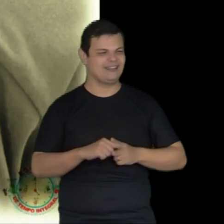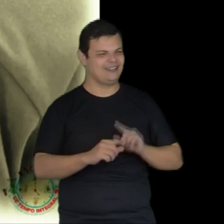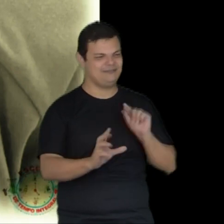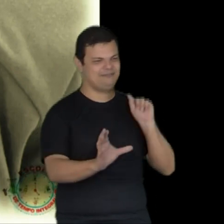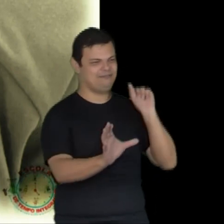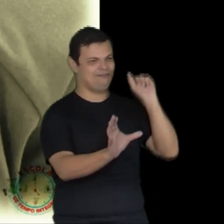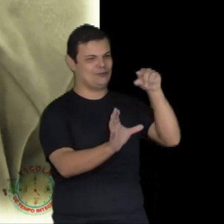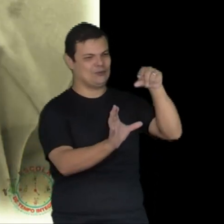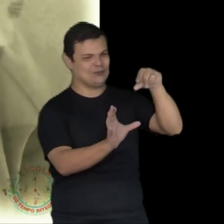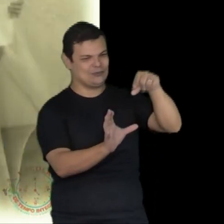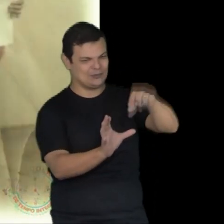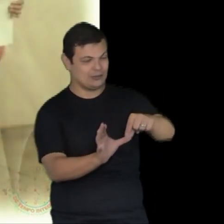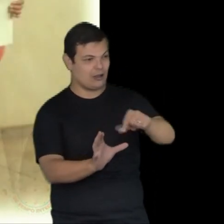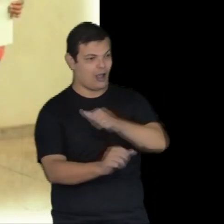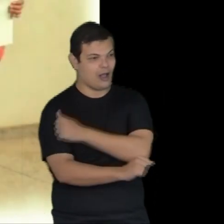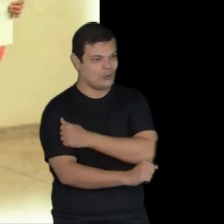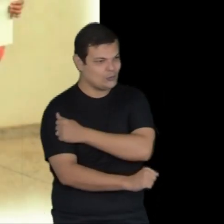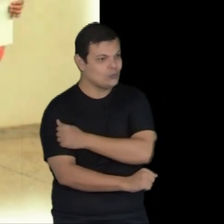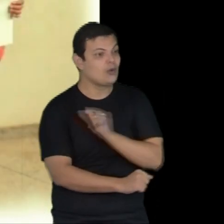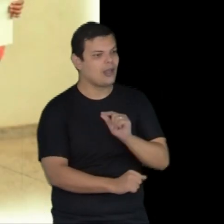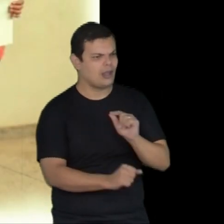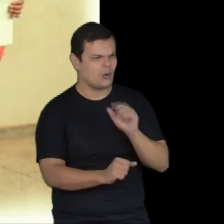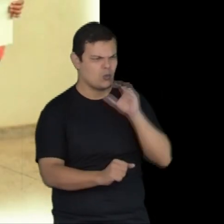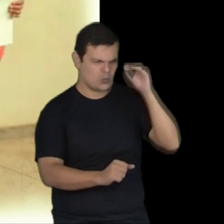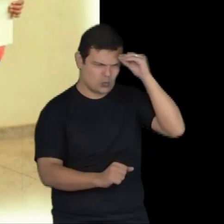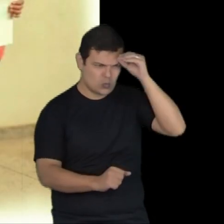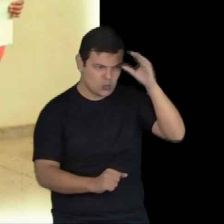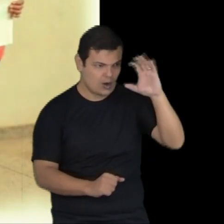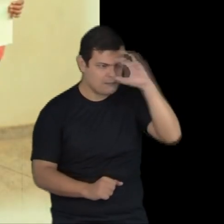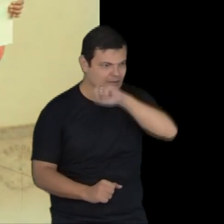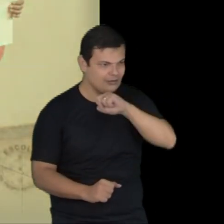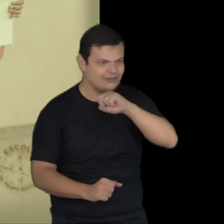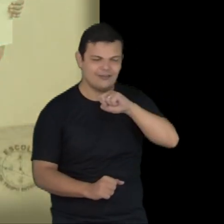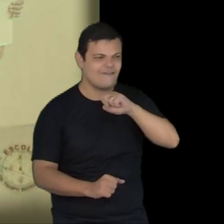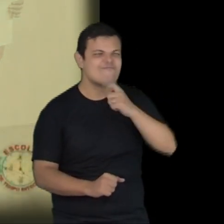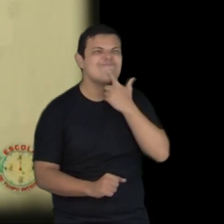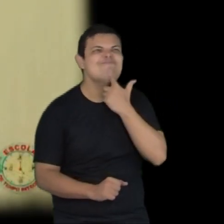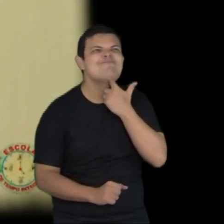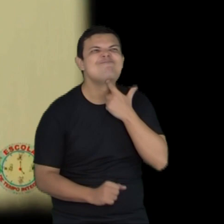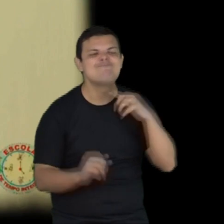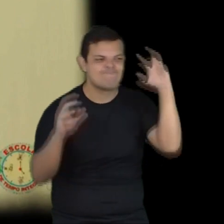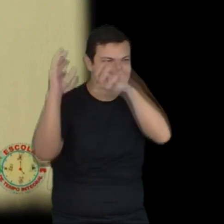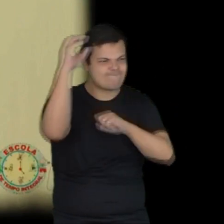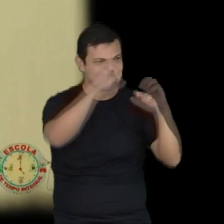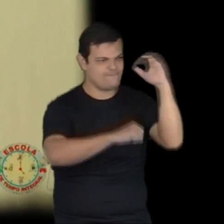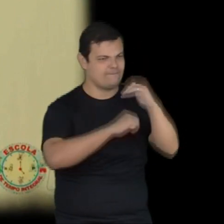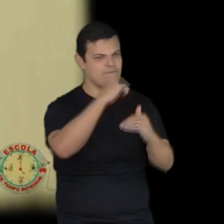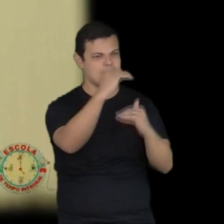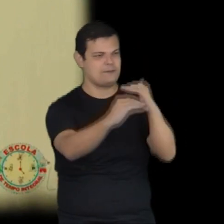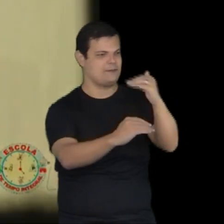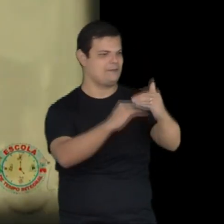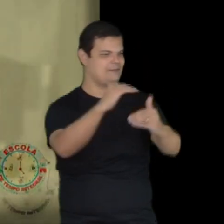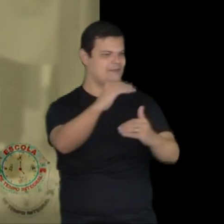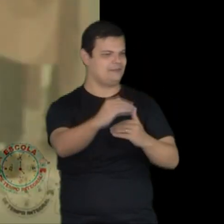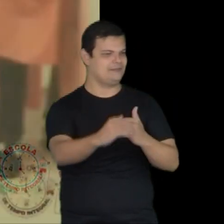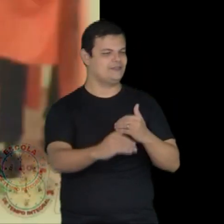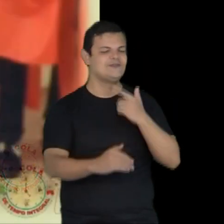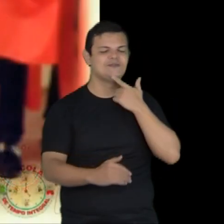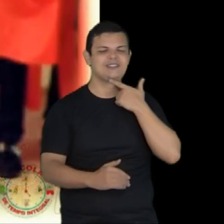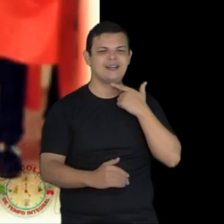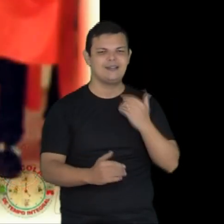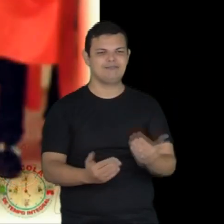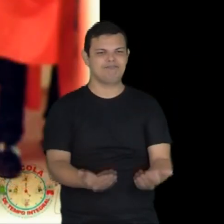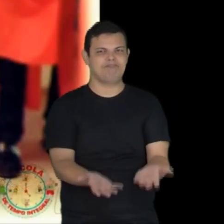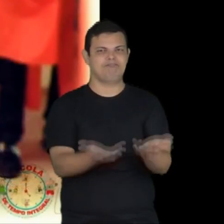nele não o conhecimento, mas a vontade de conhecer, de ser pessoa, de ser